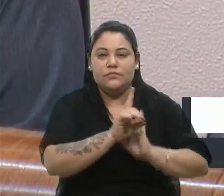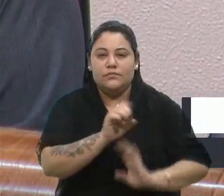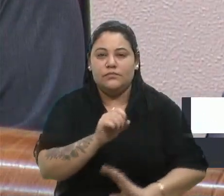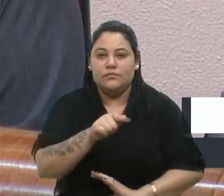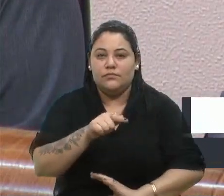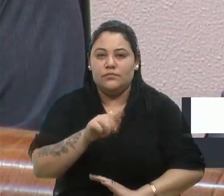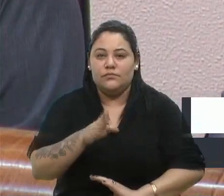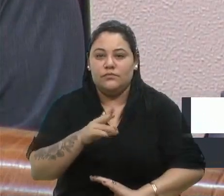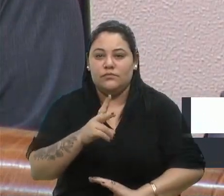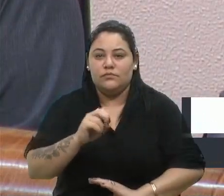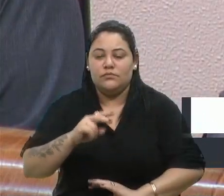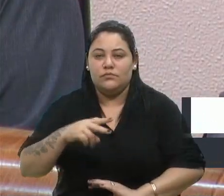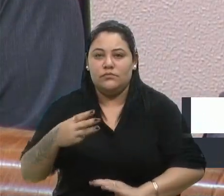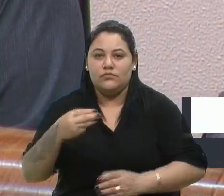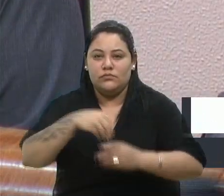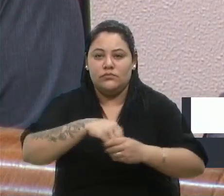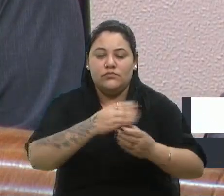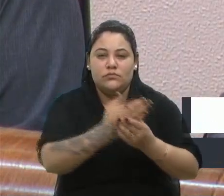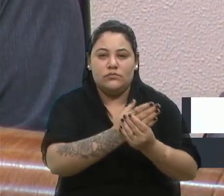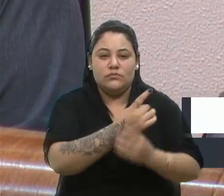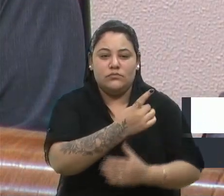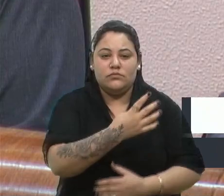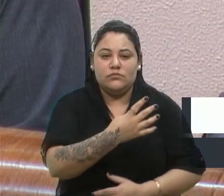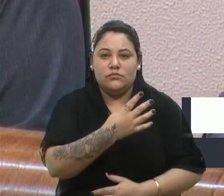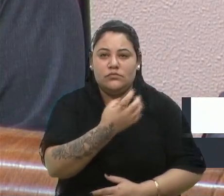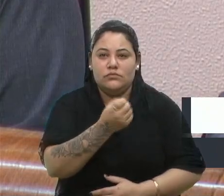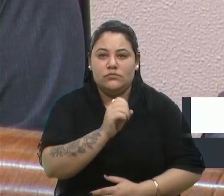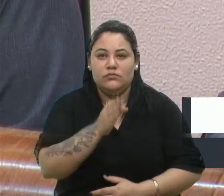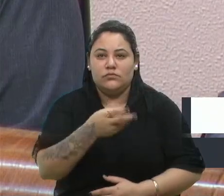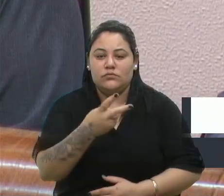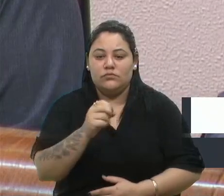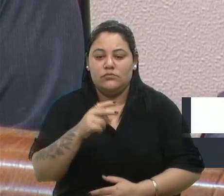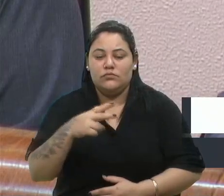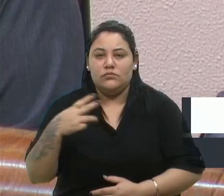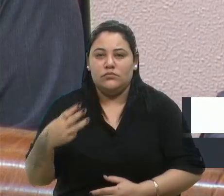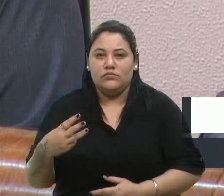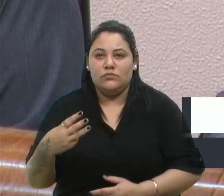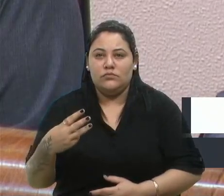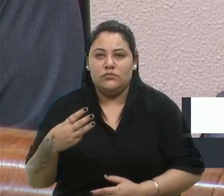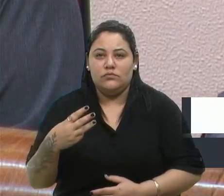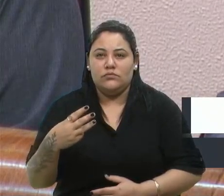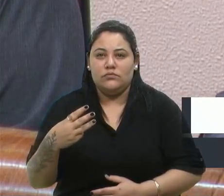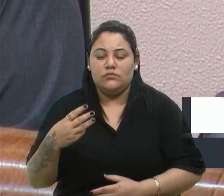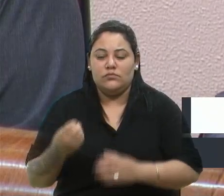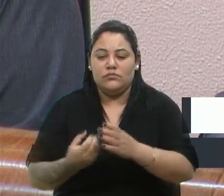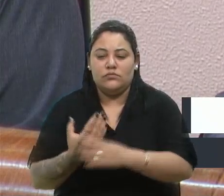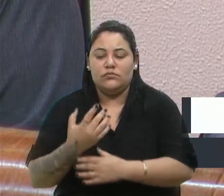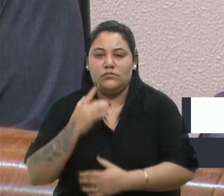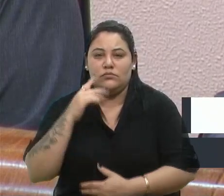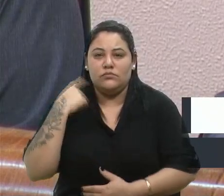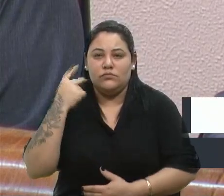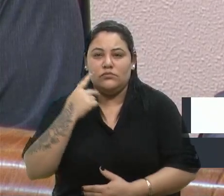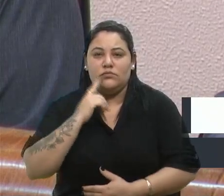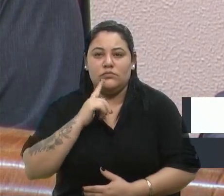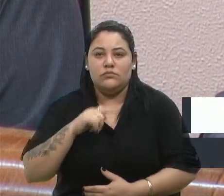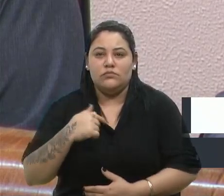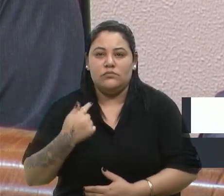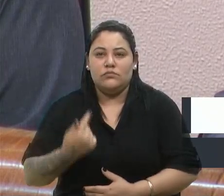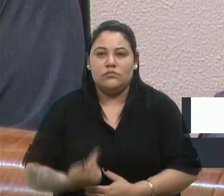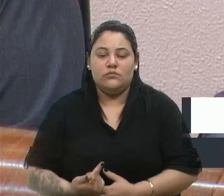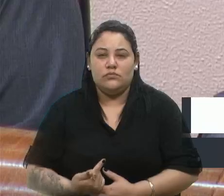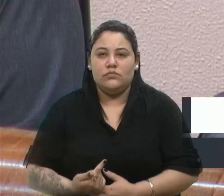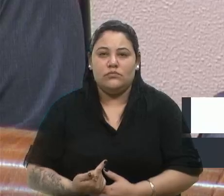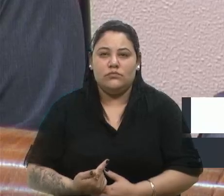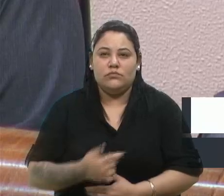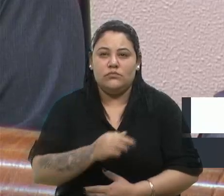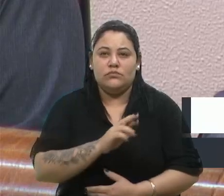107/2023, contido no processo número 148/2023, de autoria da vereadora Gladys Franceschetto